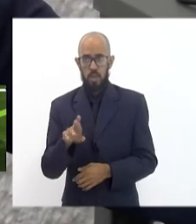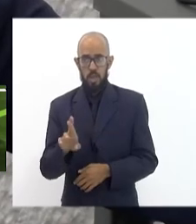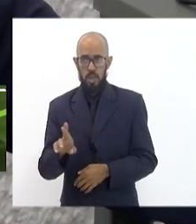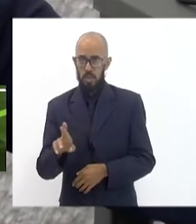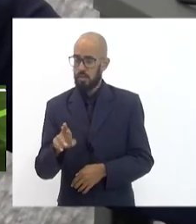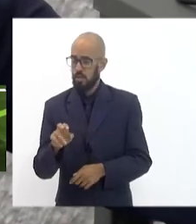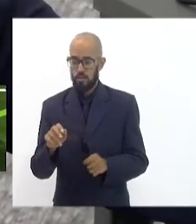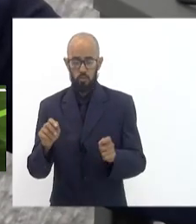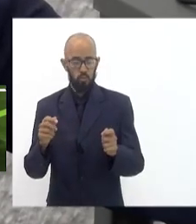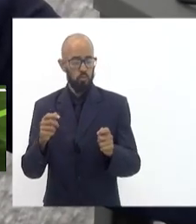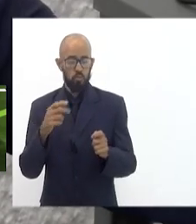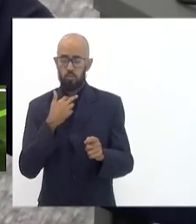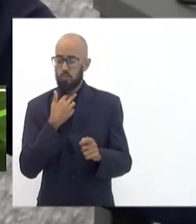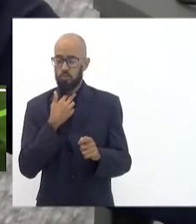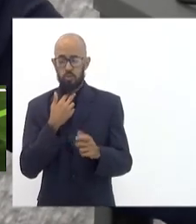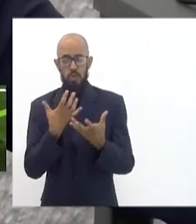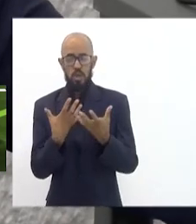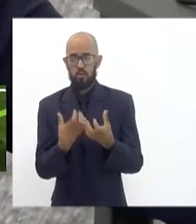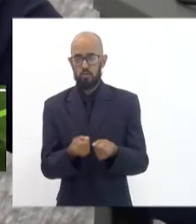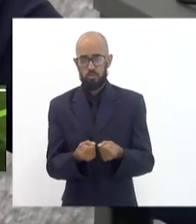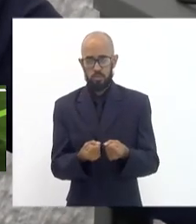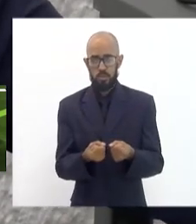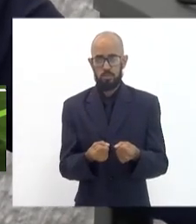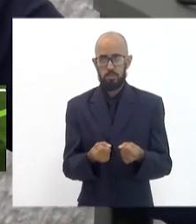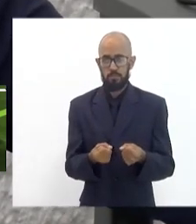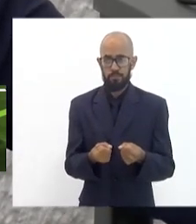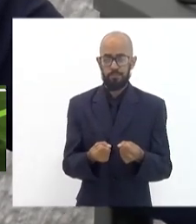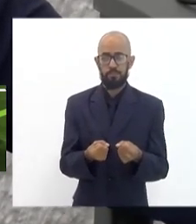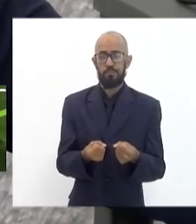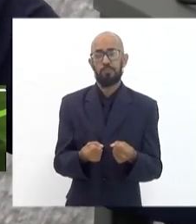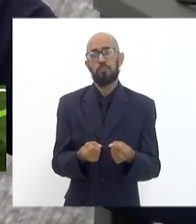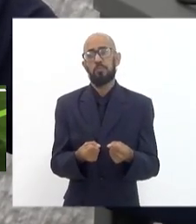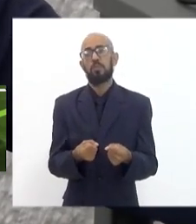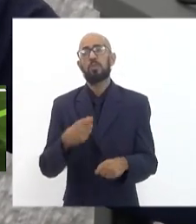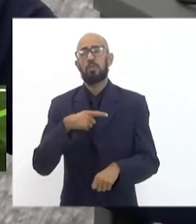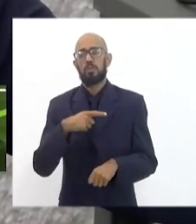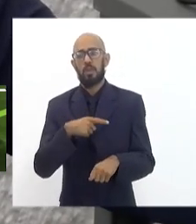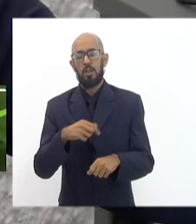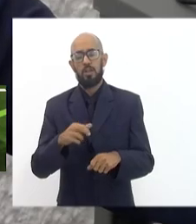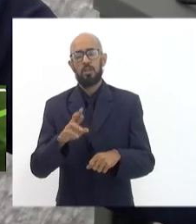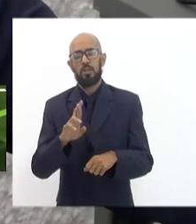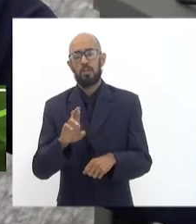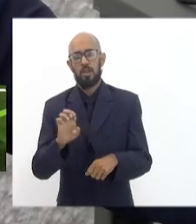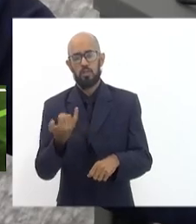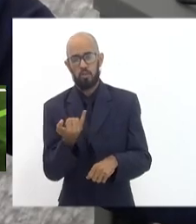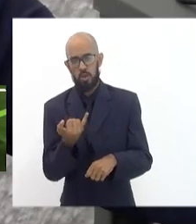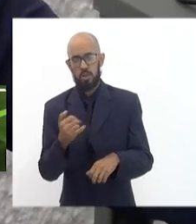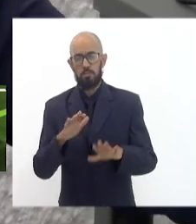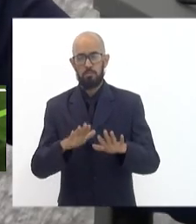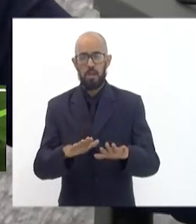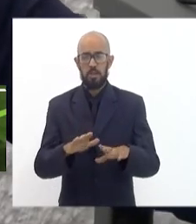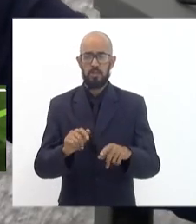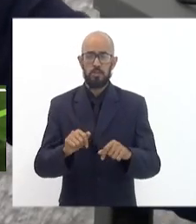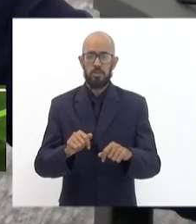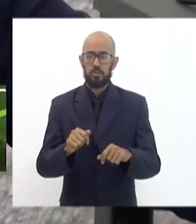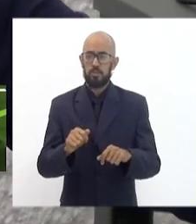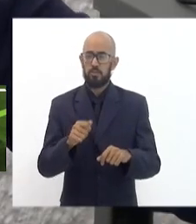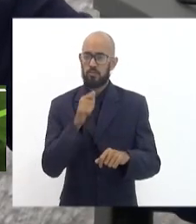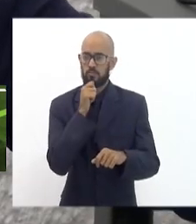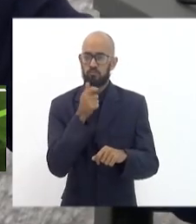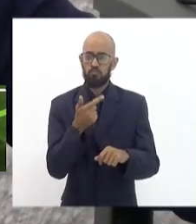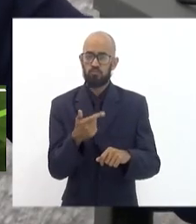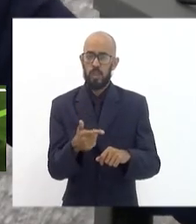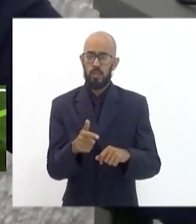momento não tinha condição de desenvolver o projeto é estão em RJ tão somente agora nós não fazemos trabalho não não